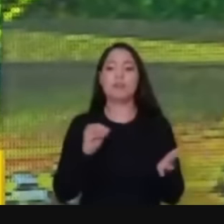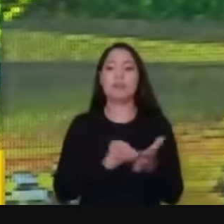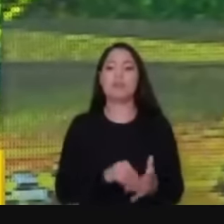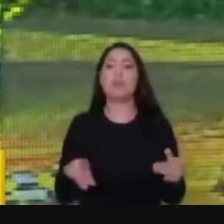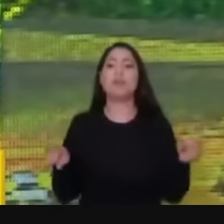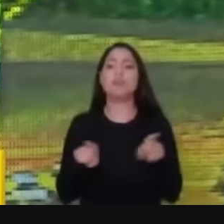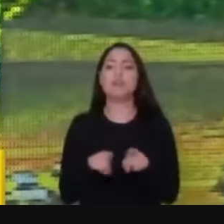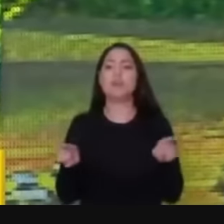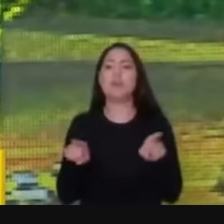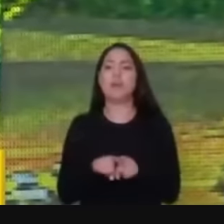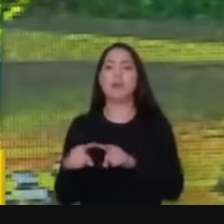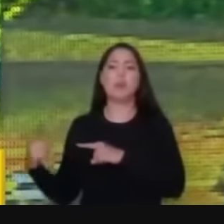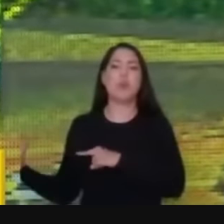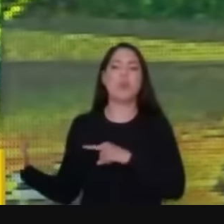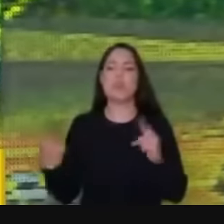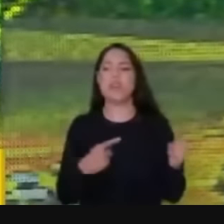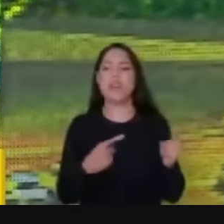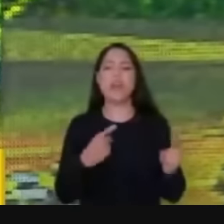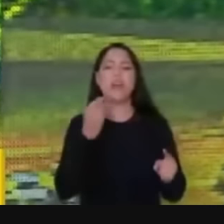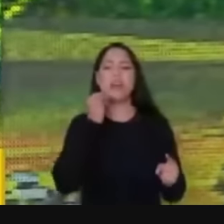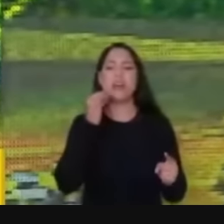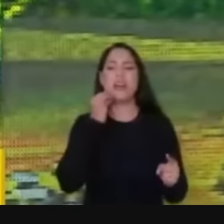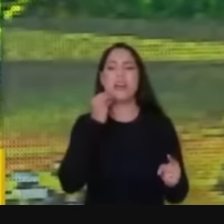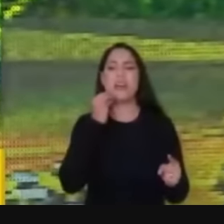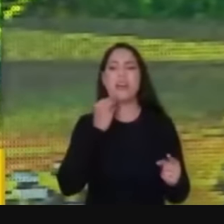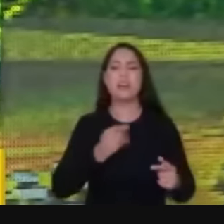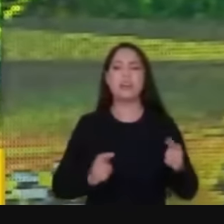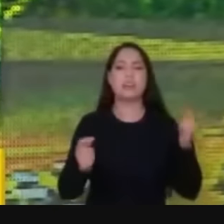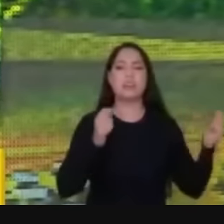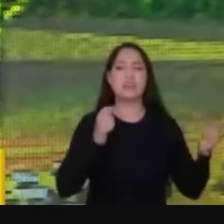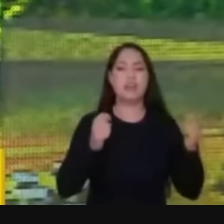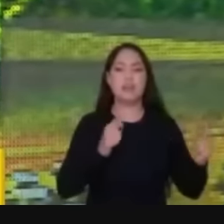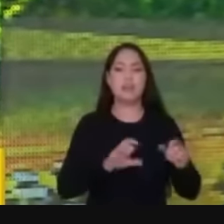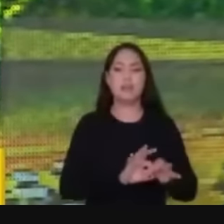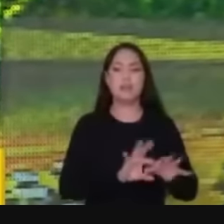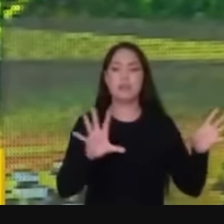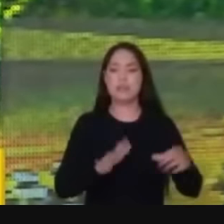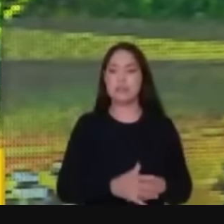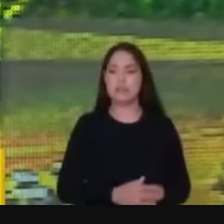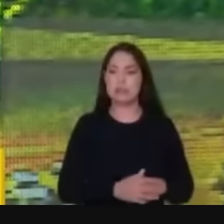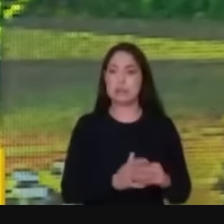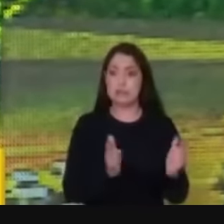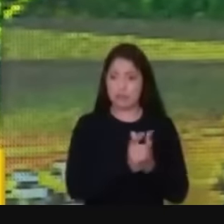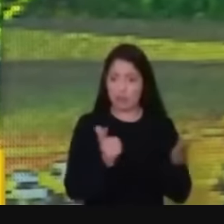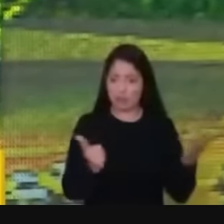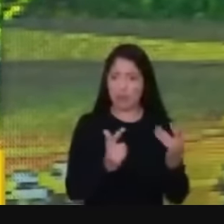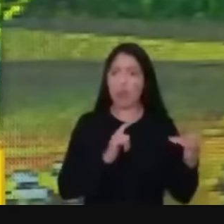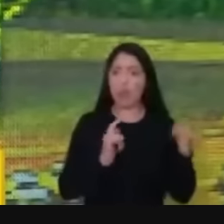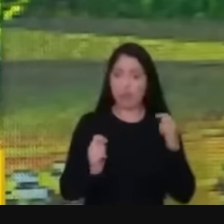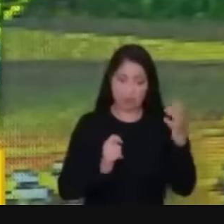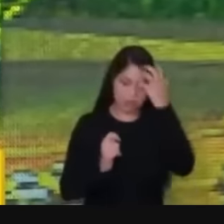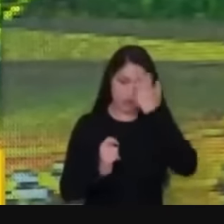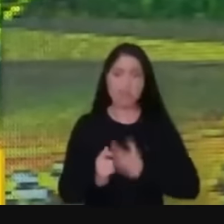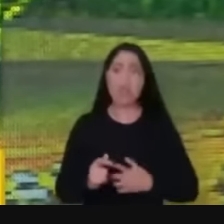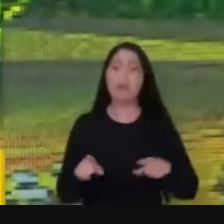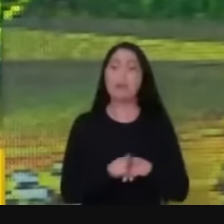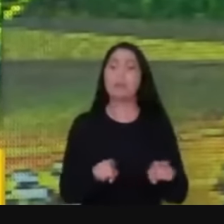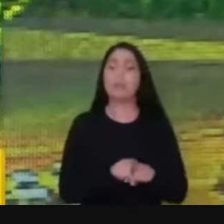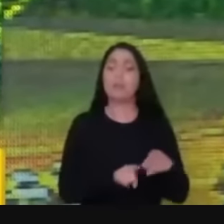e tentativa de destruição da imprensa livre, da mídia séria e da justiça, como